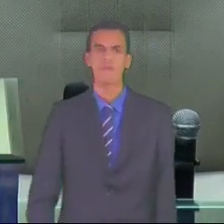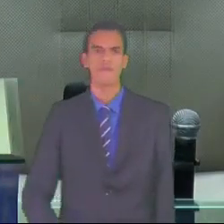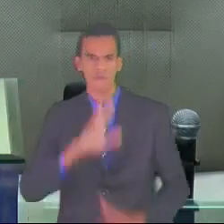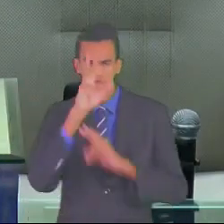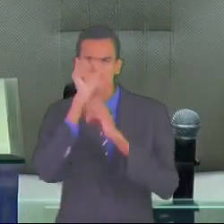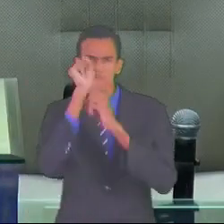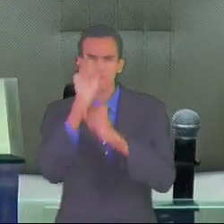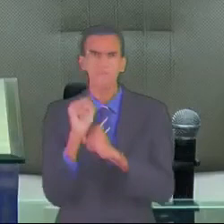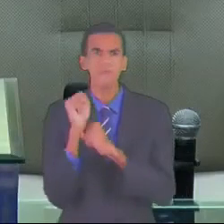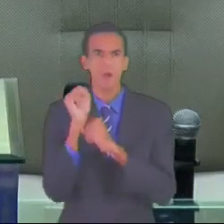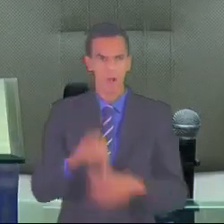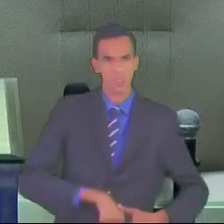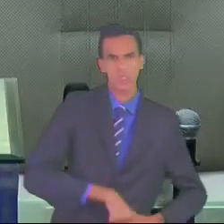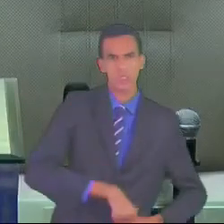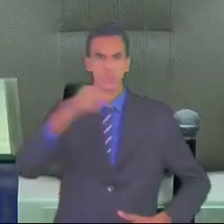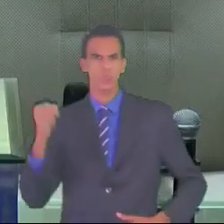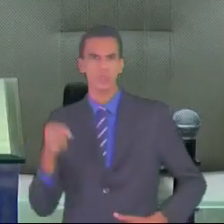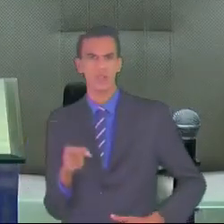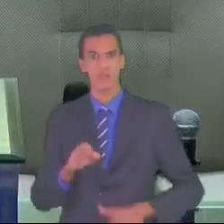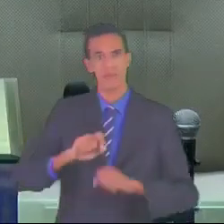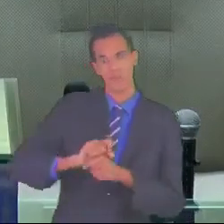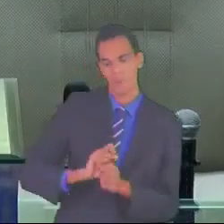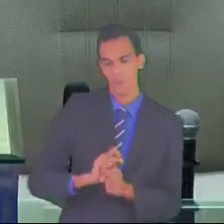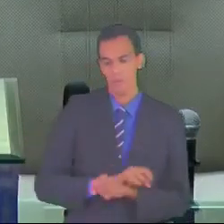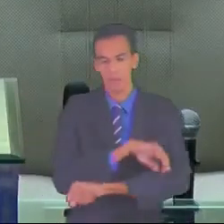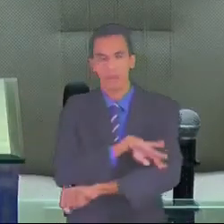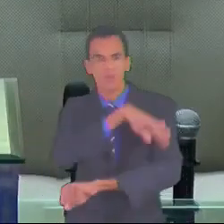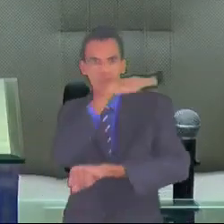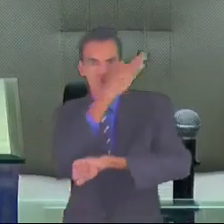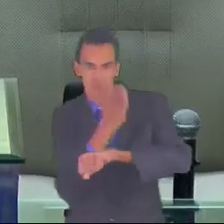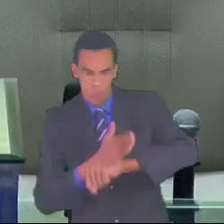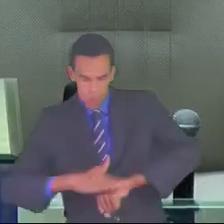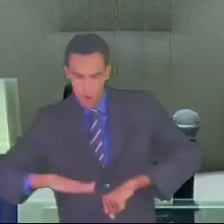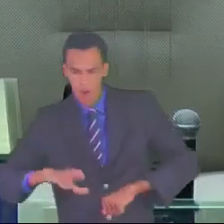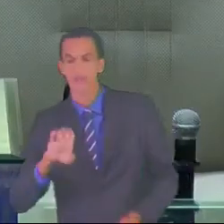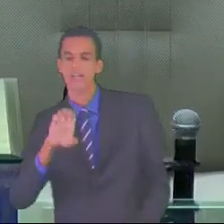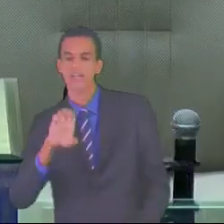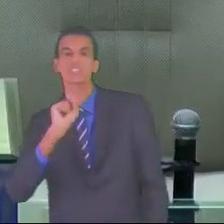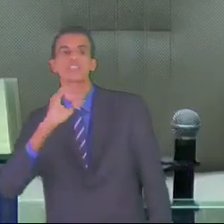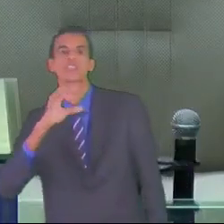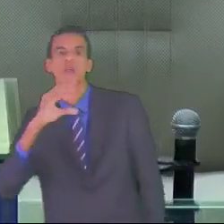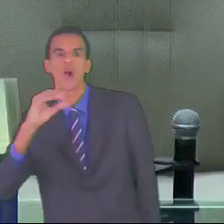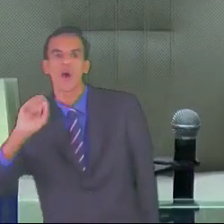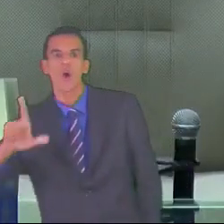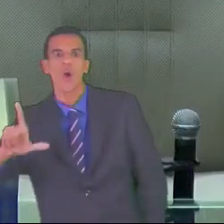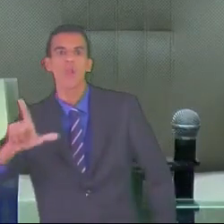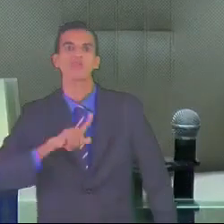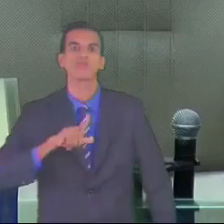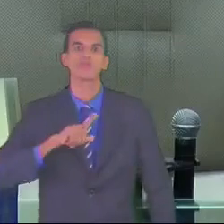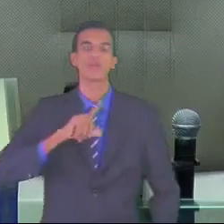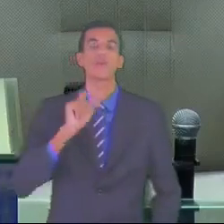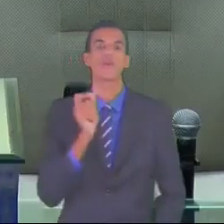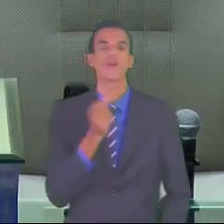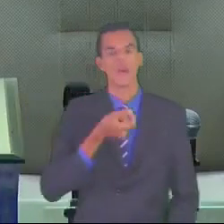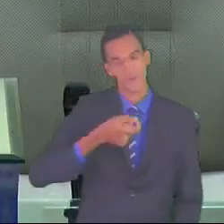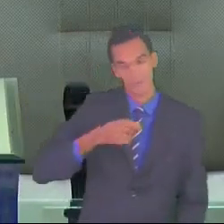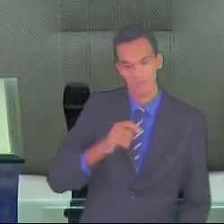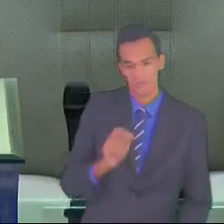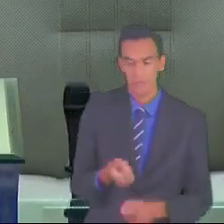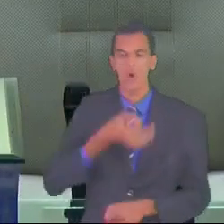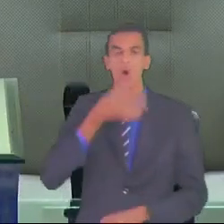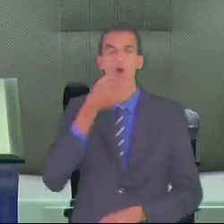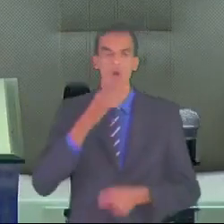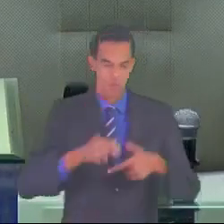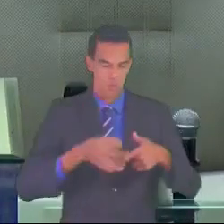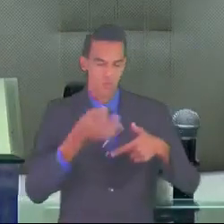fortes. Eles descem e vão para o vale de Escol. Quando chega no vale de Escol, encontraram um cacho de uva que foi necessário